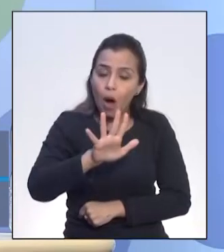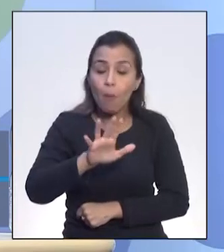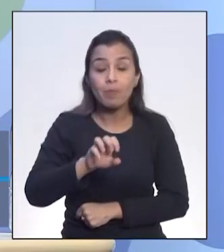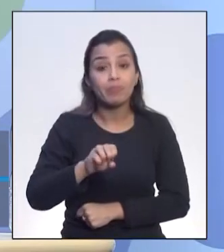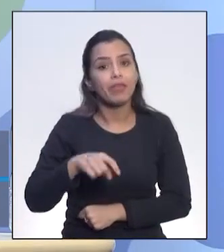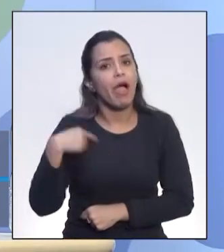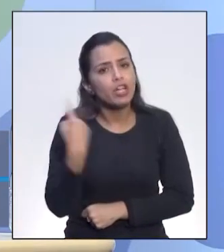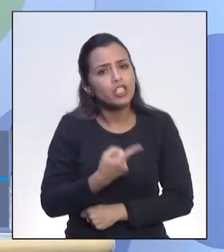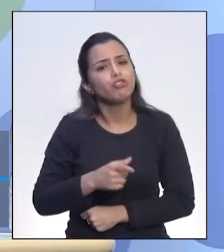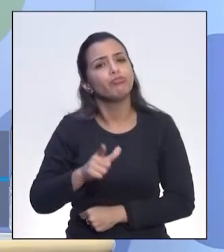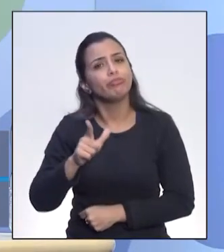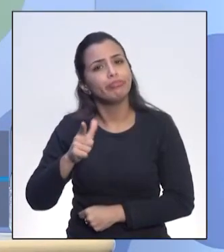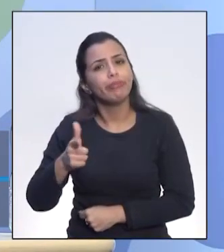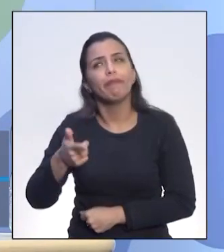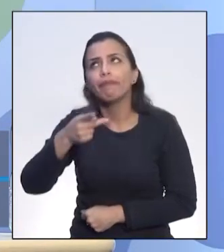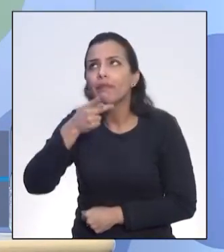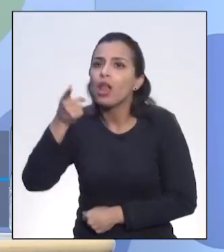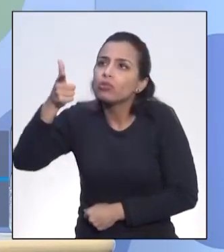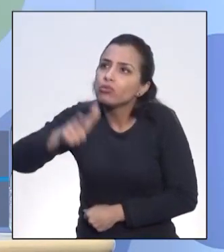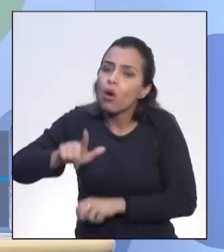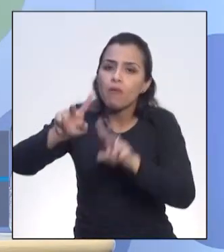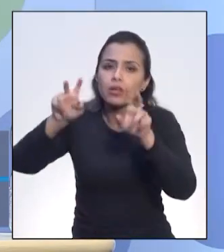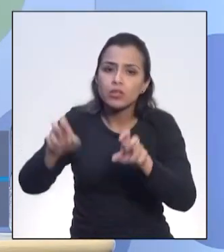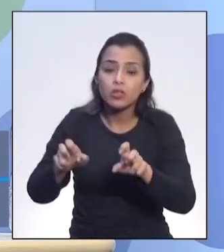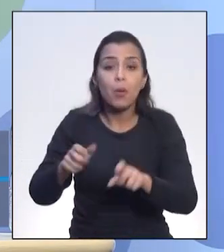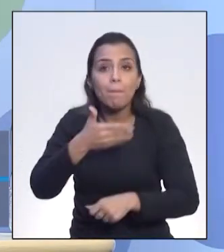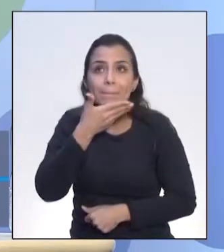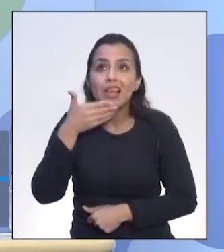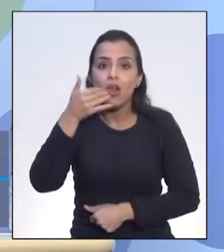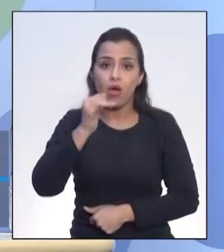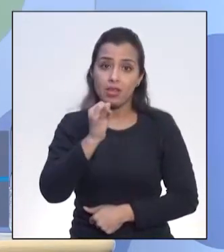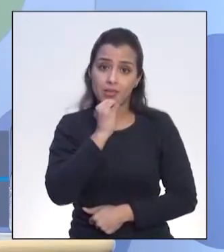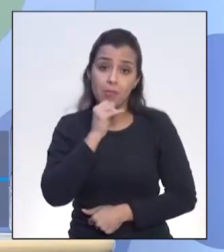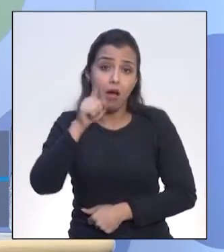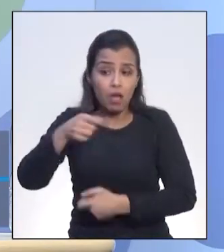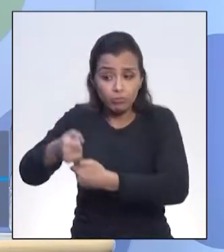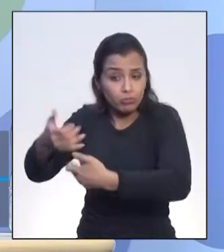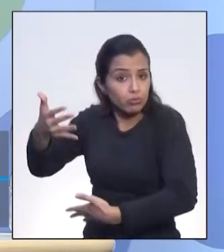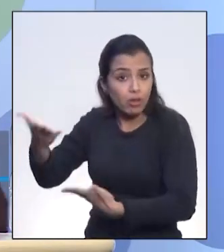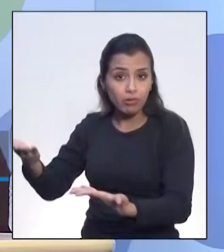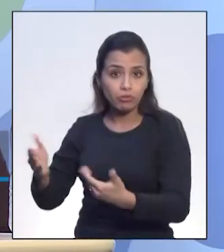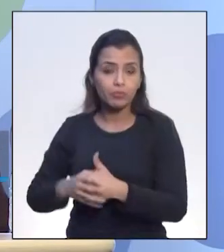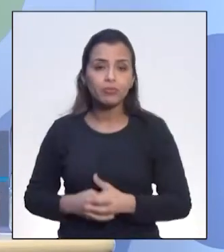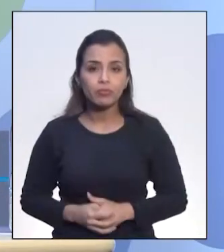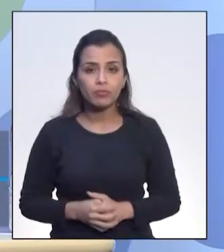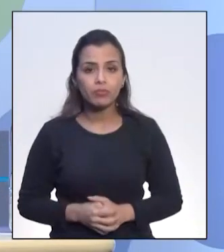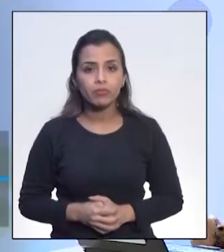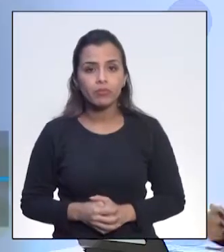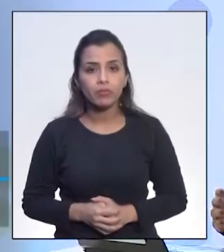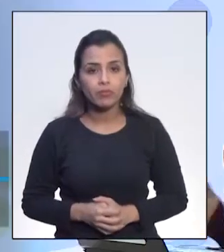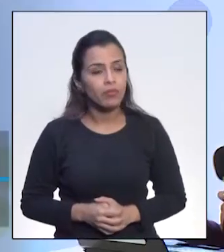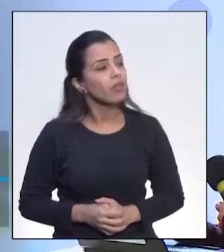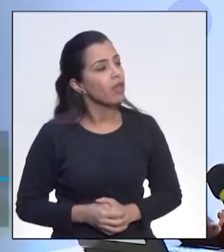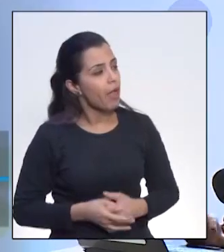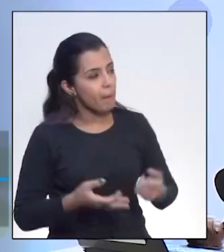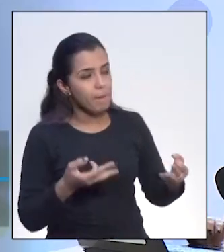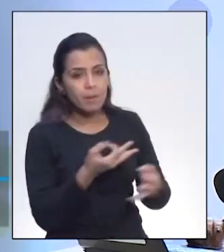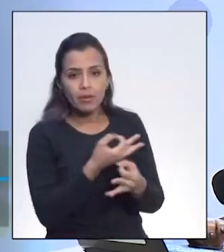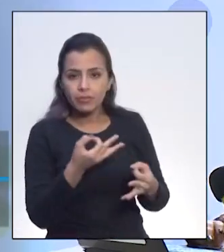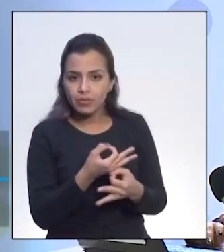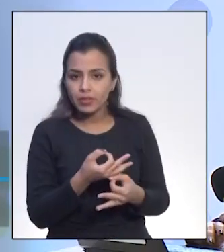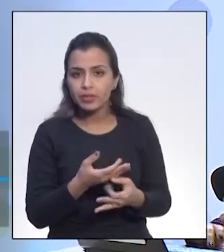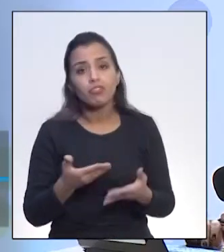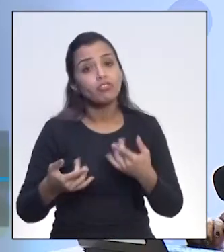gente continua reproduzindo essas falas, e o melhor exemplo que vocês podem ter é o próprio chat. Perfeito, exatamente, gente. Nós